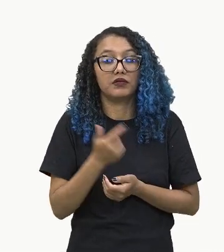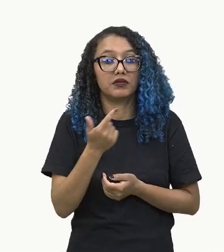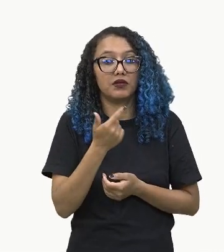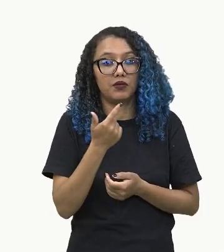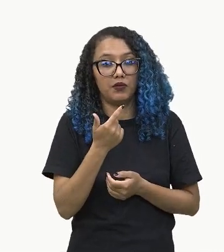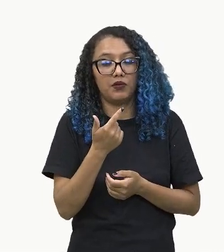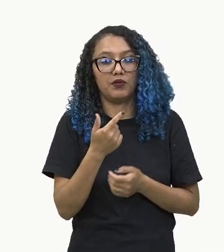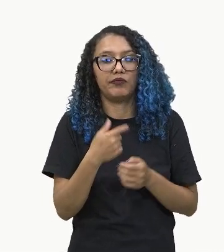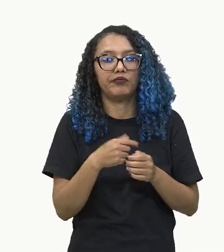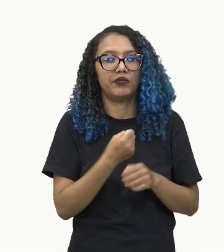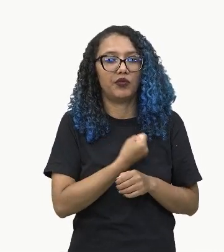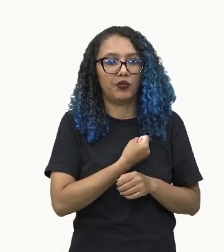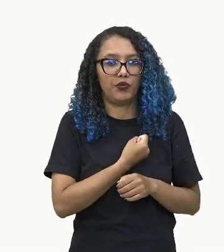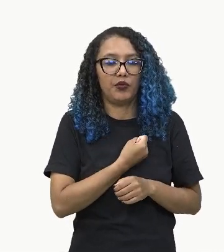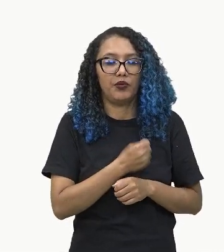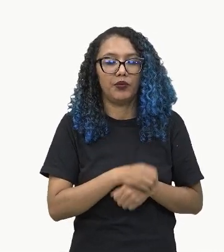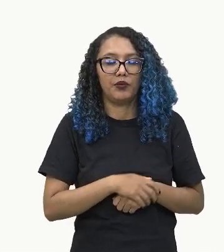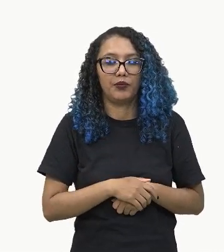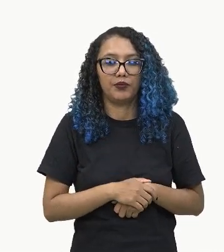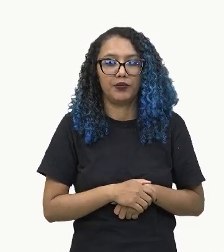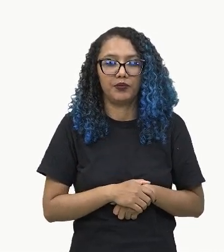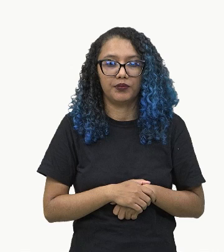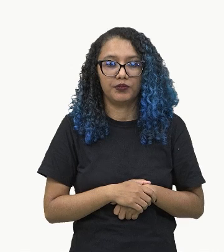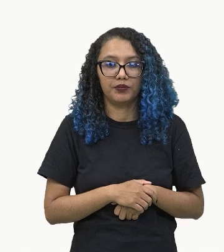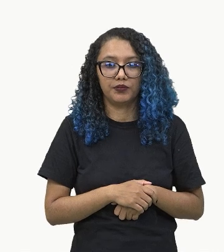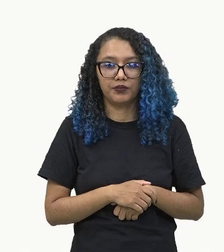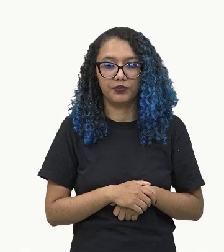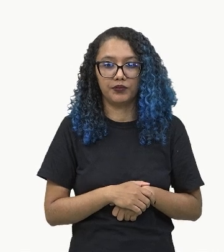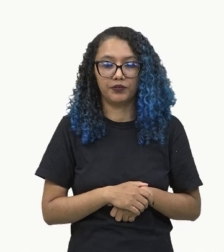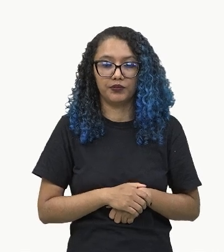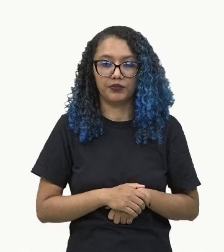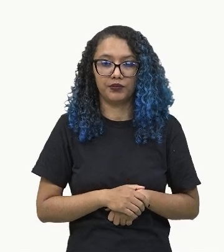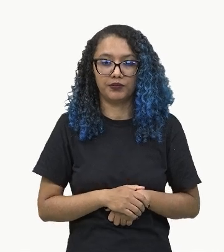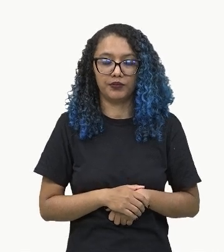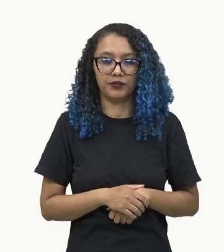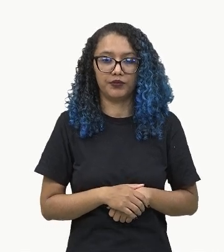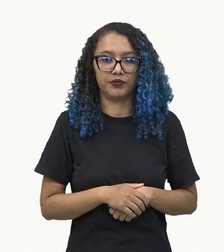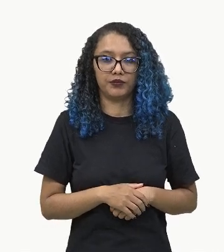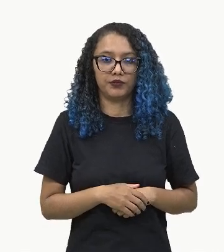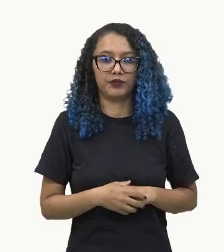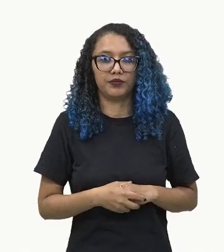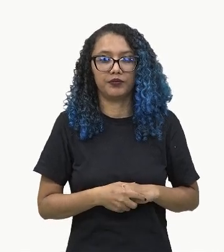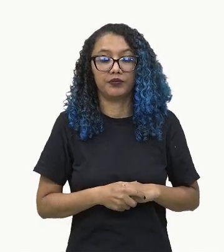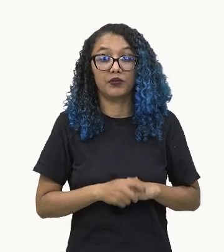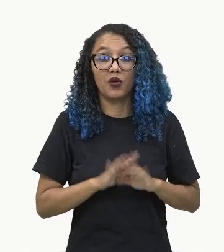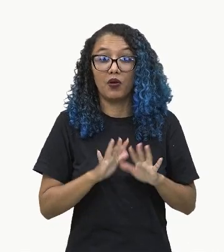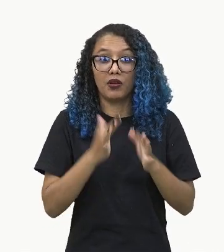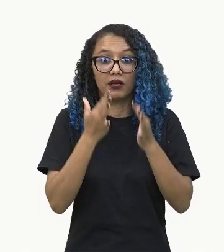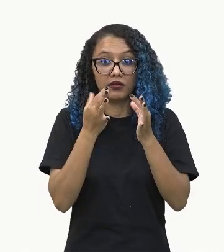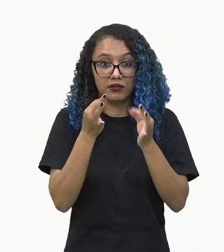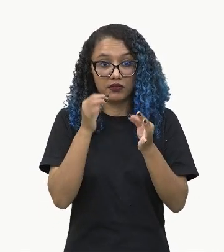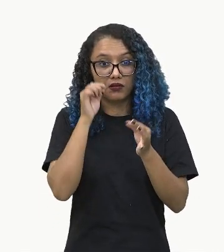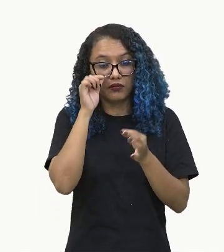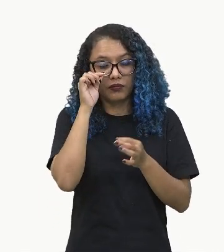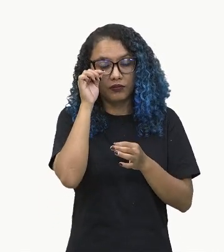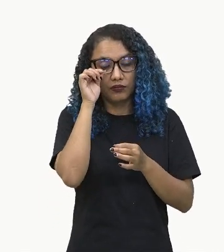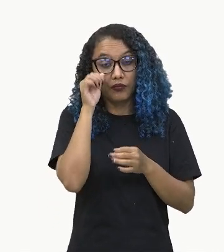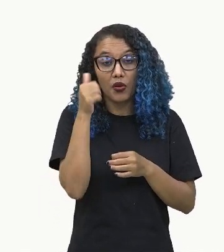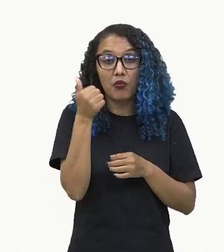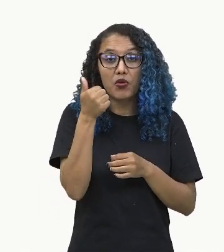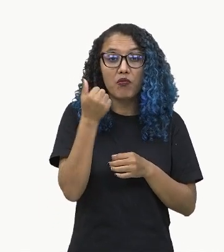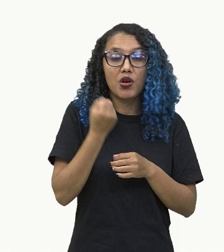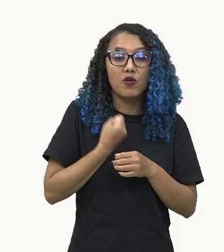termo. Ok? Então, pensem bem, o meu primeiro termo